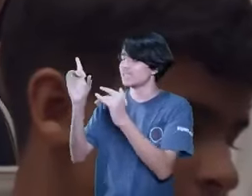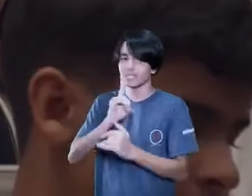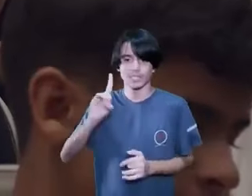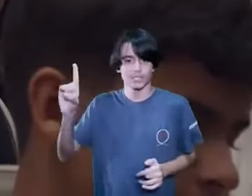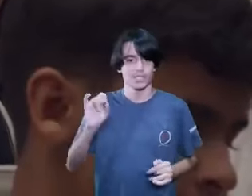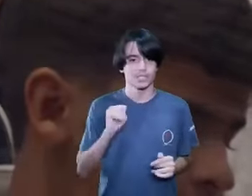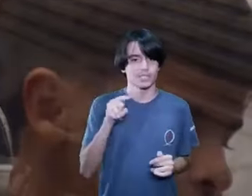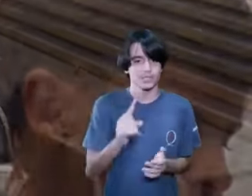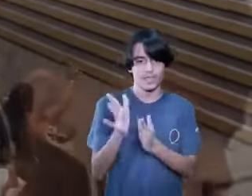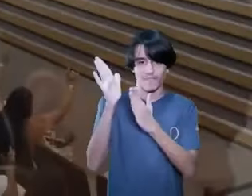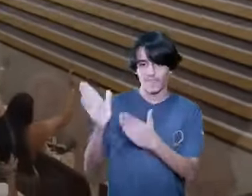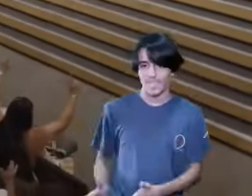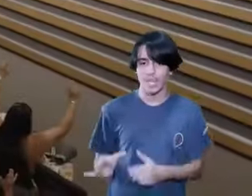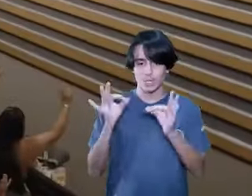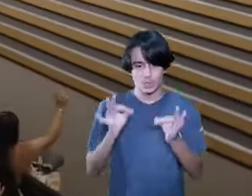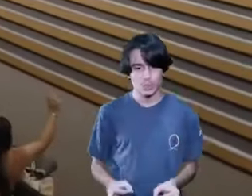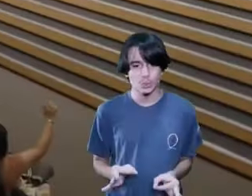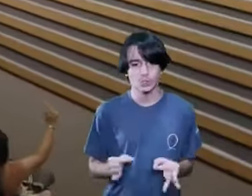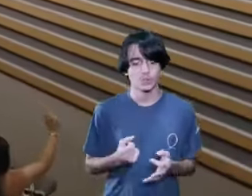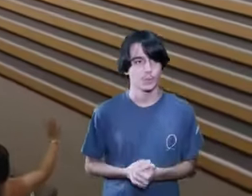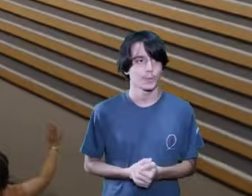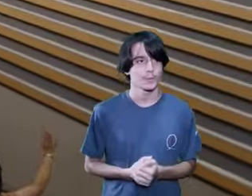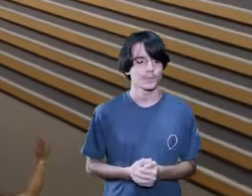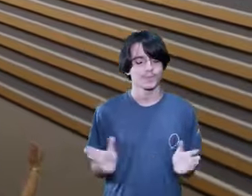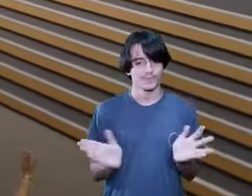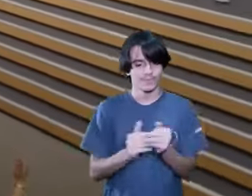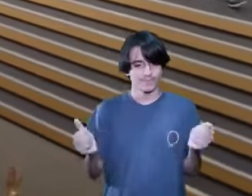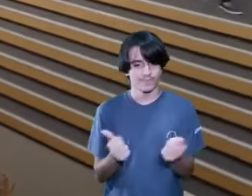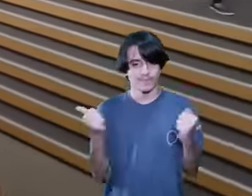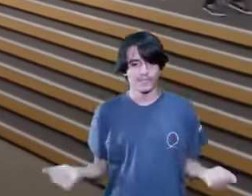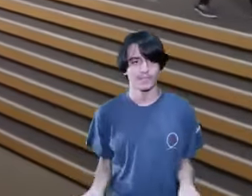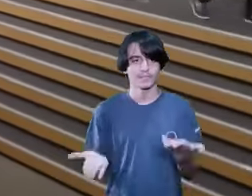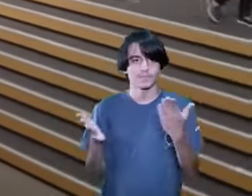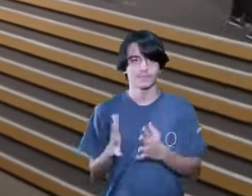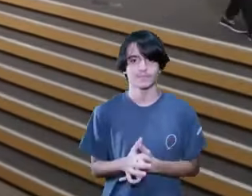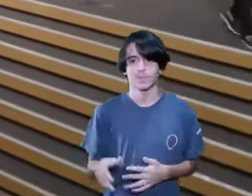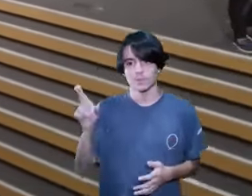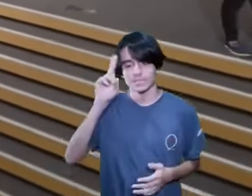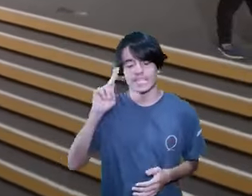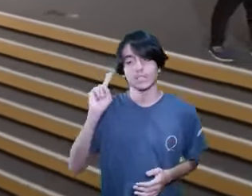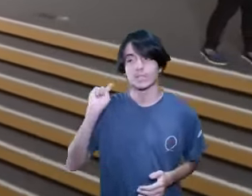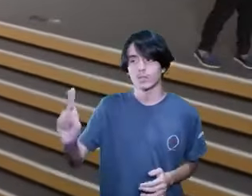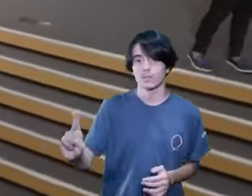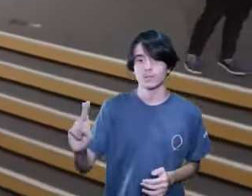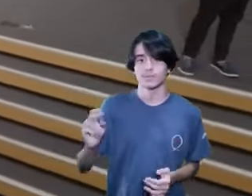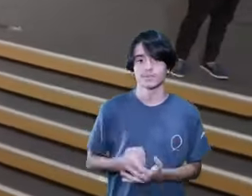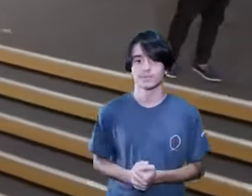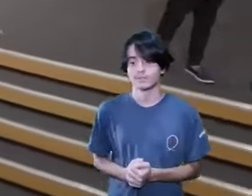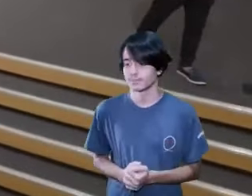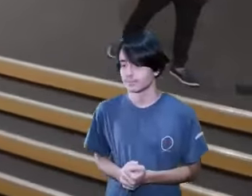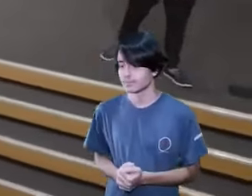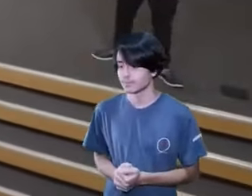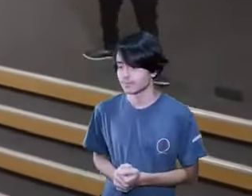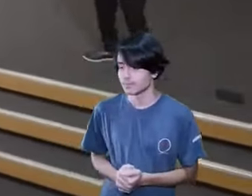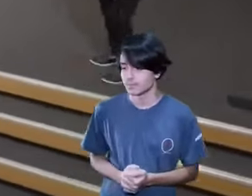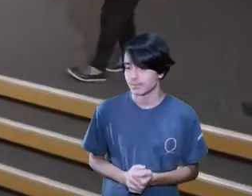é íntegro, fiel, justo, aleluia, o Senhor.